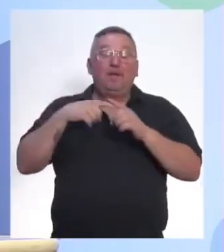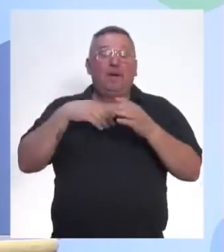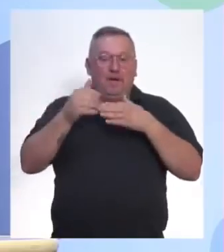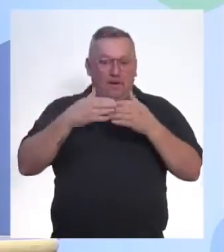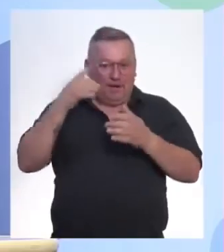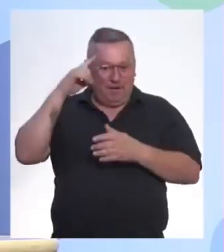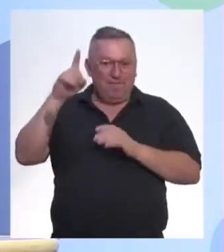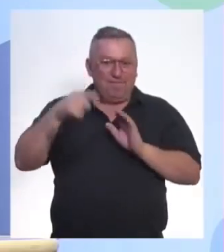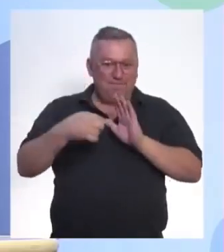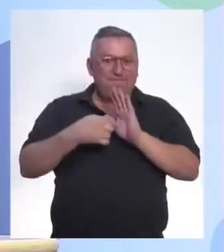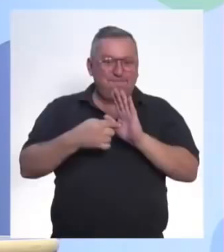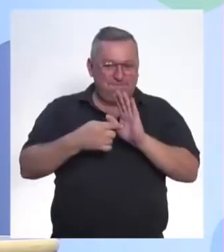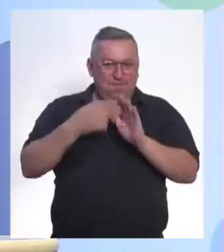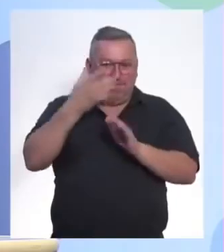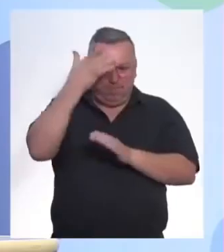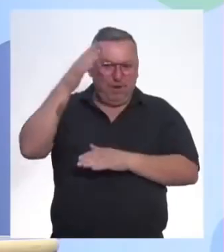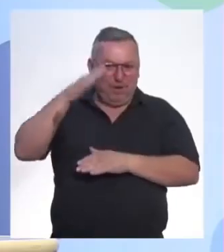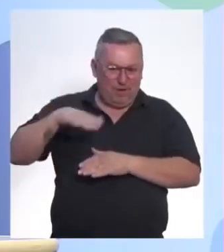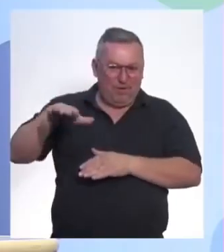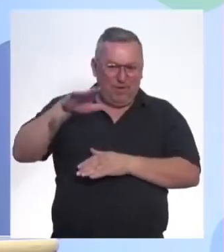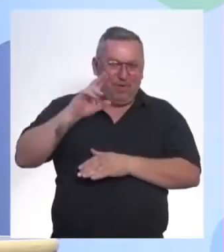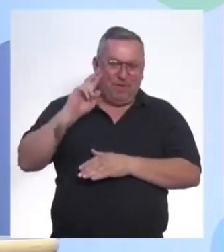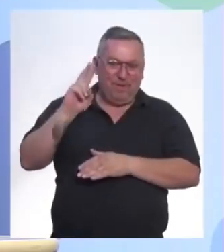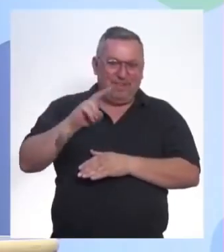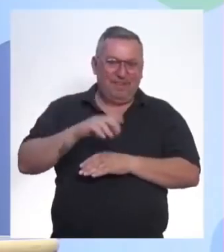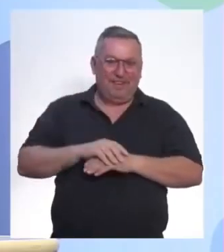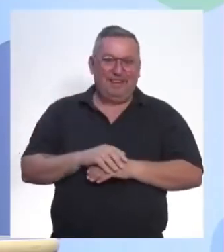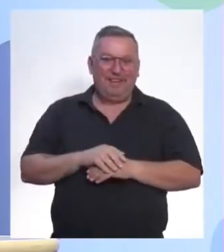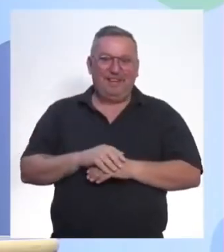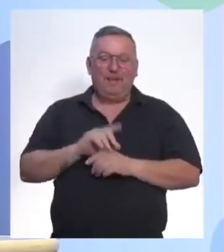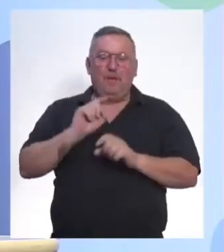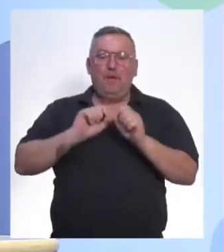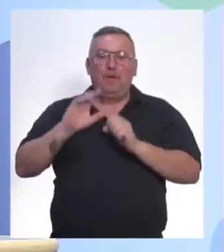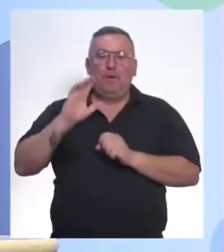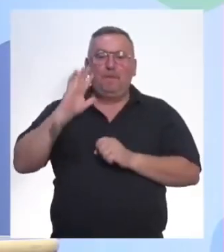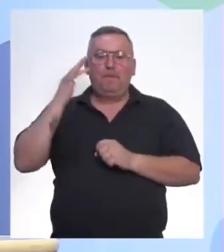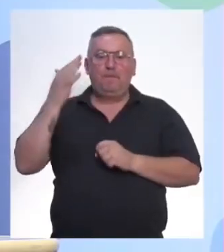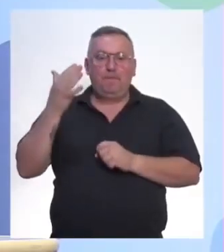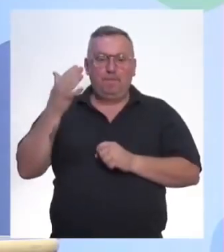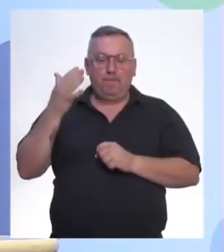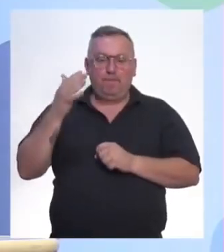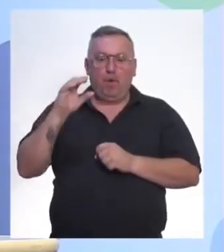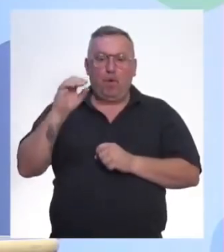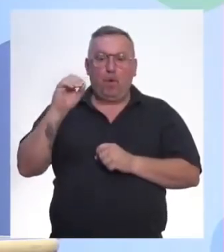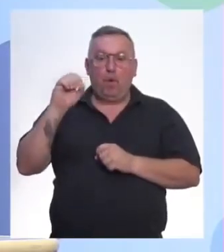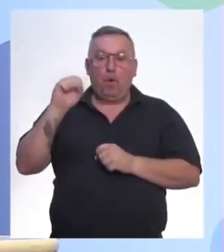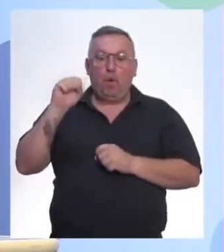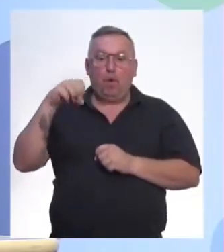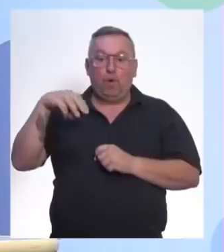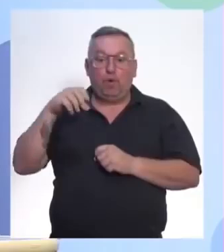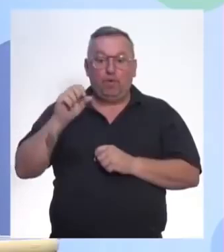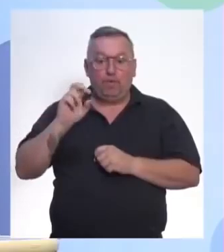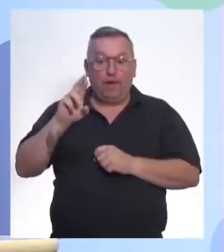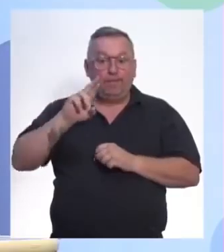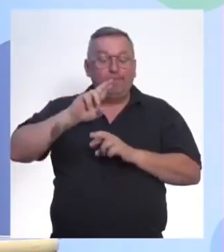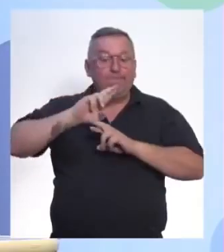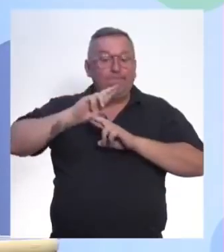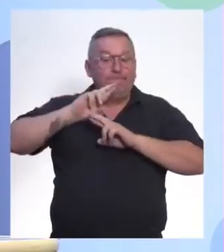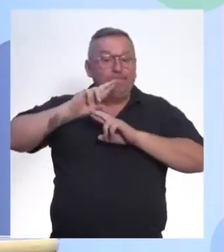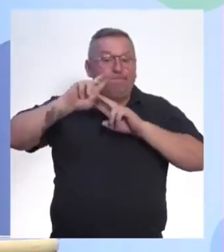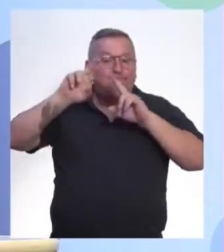a gente mostra a galera para vocês, certo? Aí, o que acontece? Osmar, Oi. Tem várias respostas.